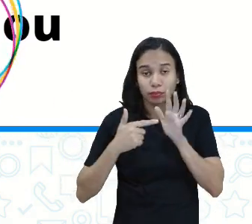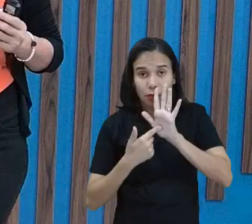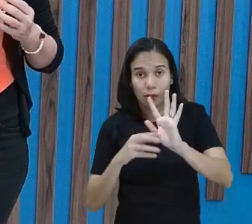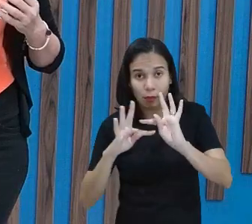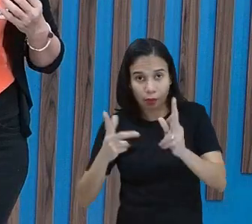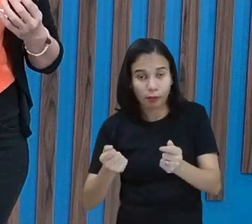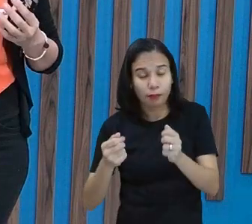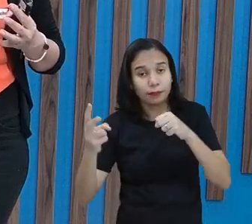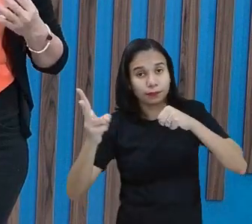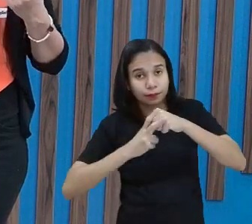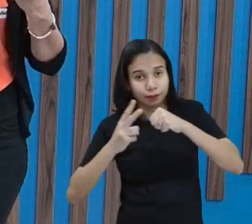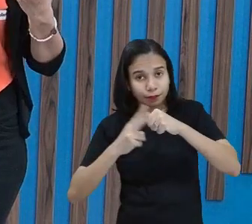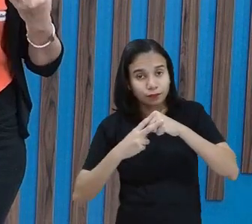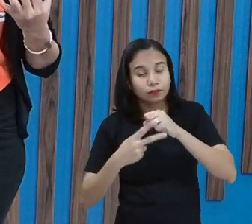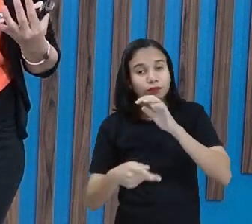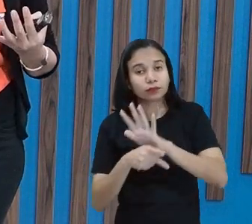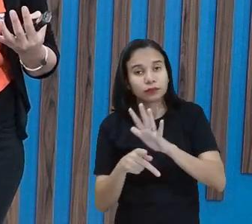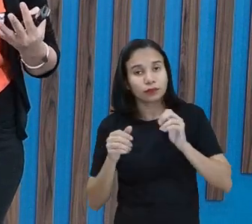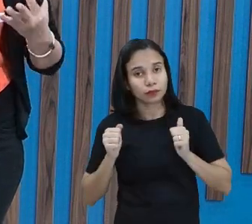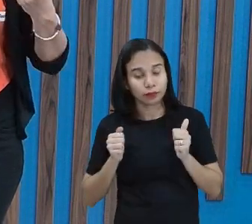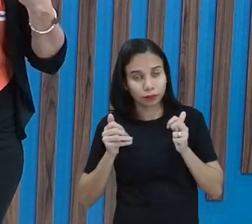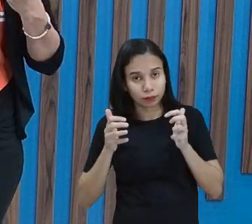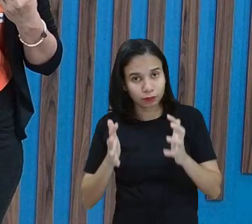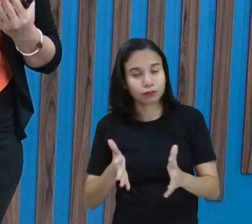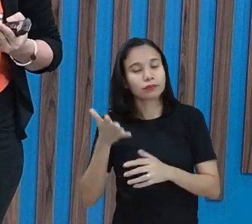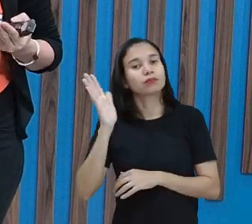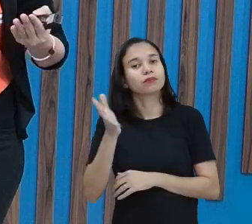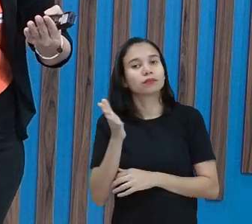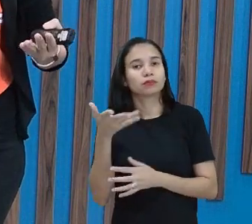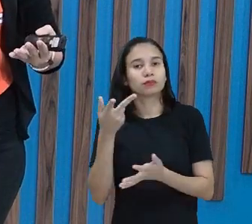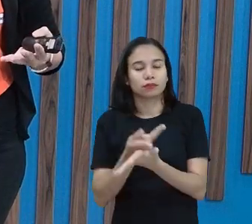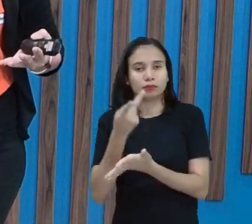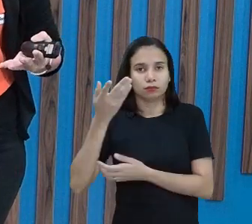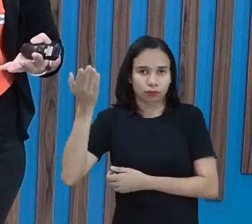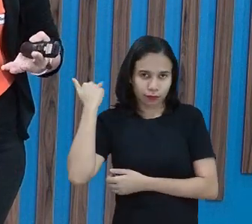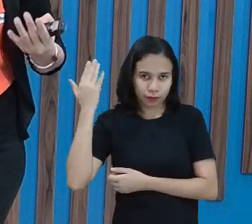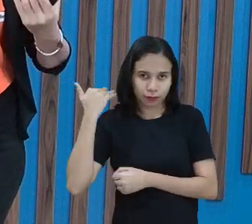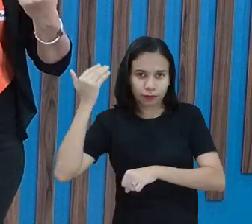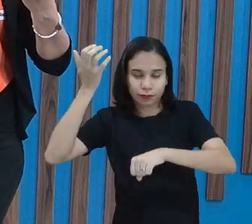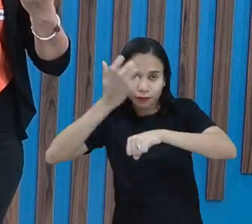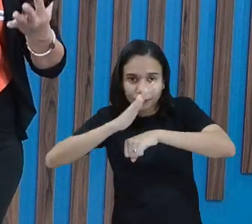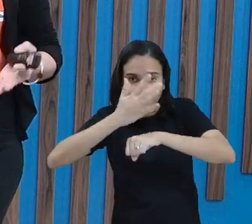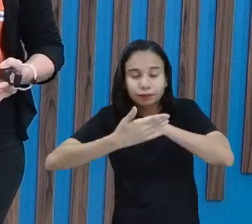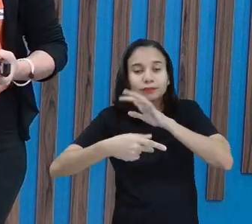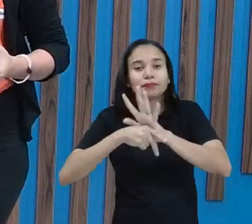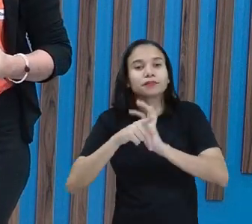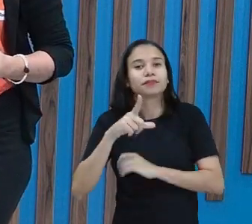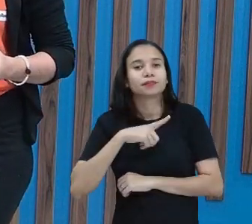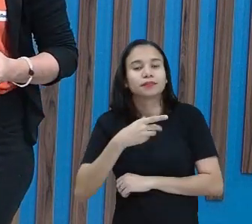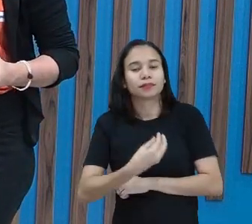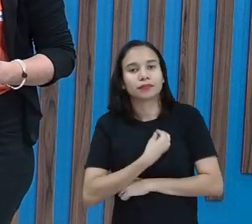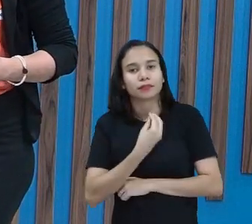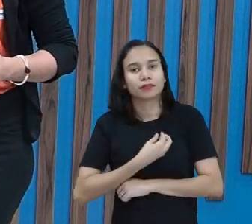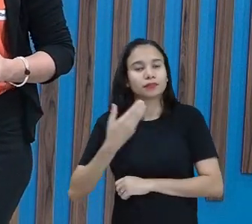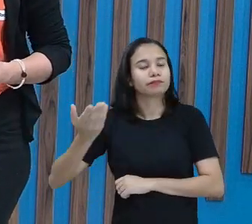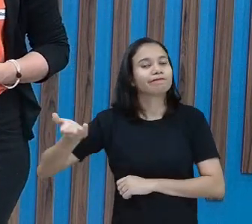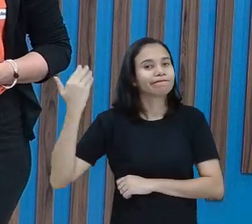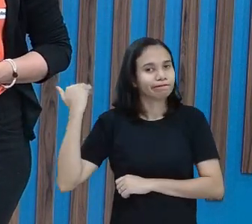aí são verbos, são ações que já foram praticadas. São ações que